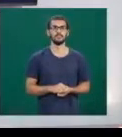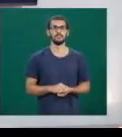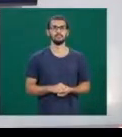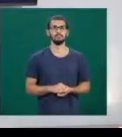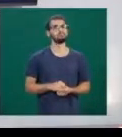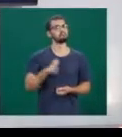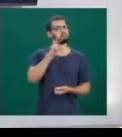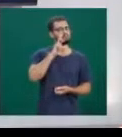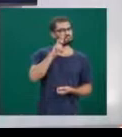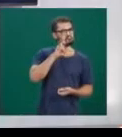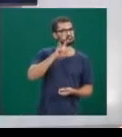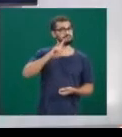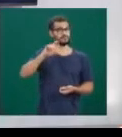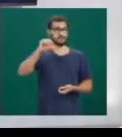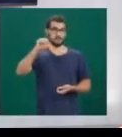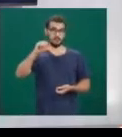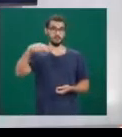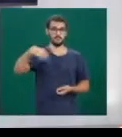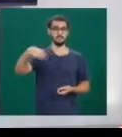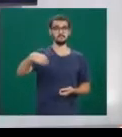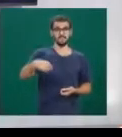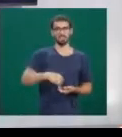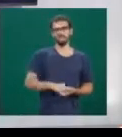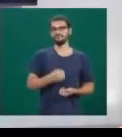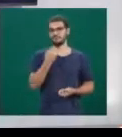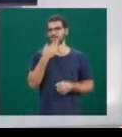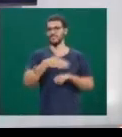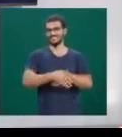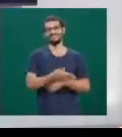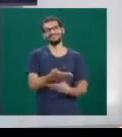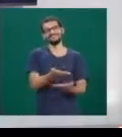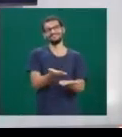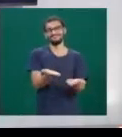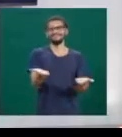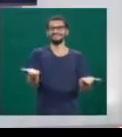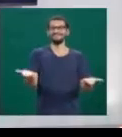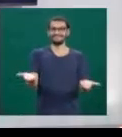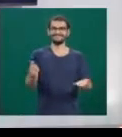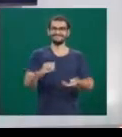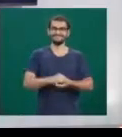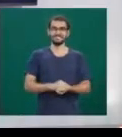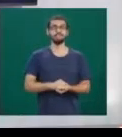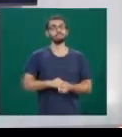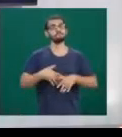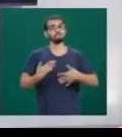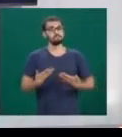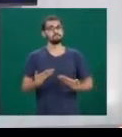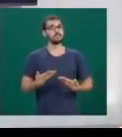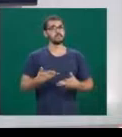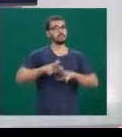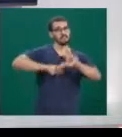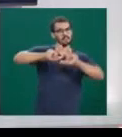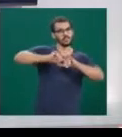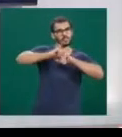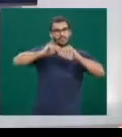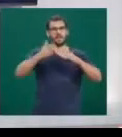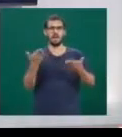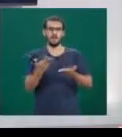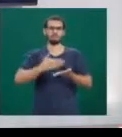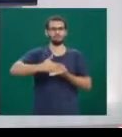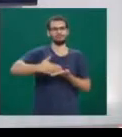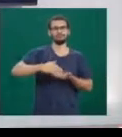Já é quinta-feira, dia 9 de novembro. Boa noite para você que acompanha a programação da TV Universitária. O TV Notícias de hoje está só